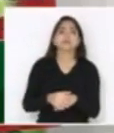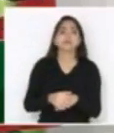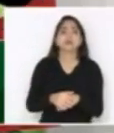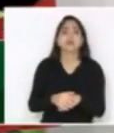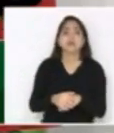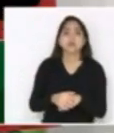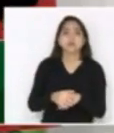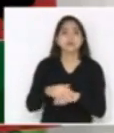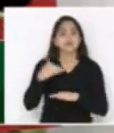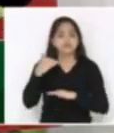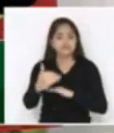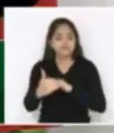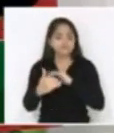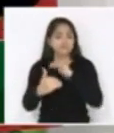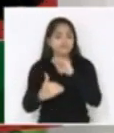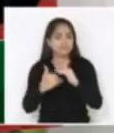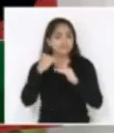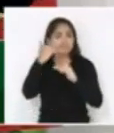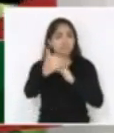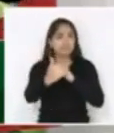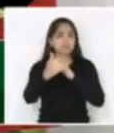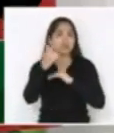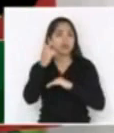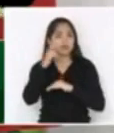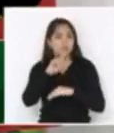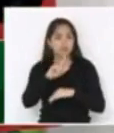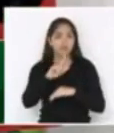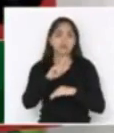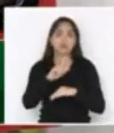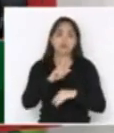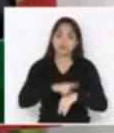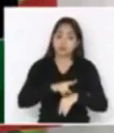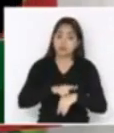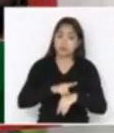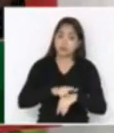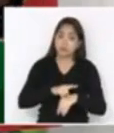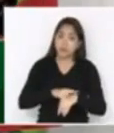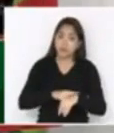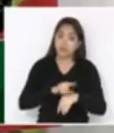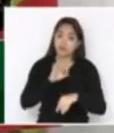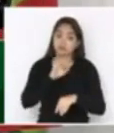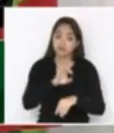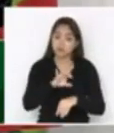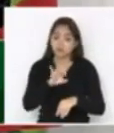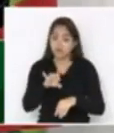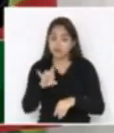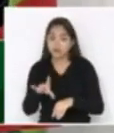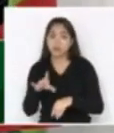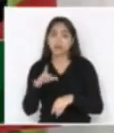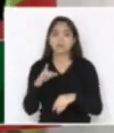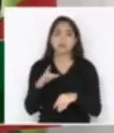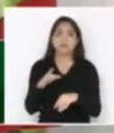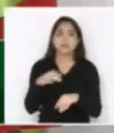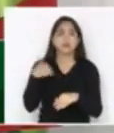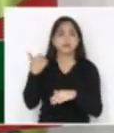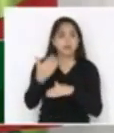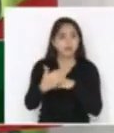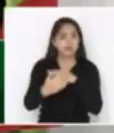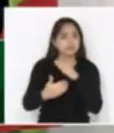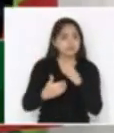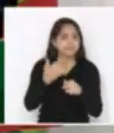aos passos conseguindo. Cada momento é um momento. E a gente vai conseguindo. E vai conseguindo. E